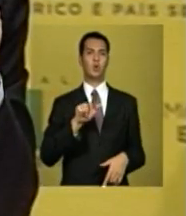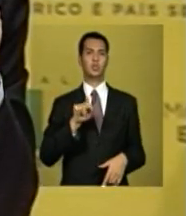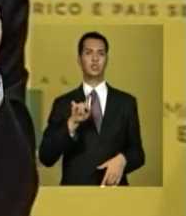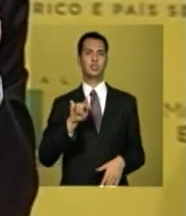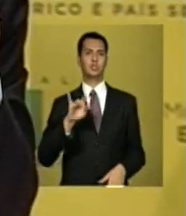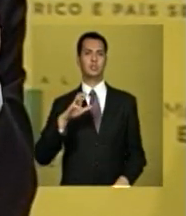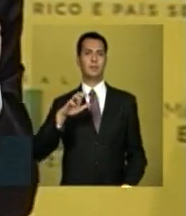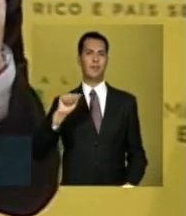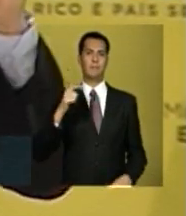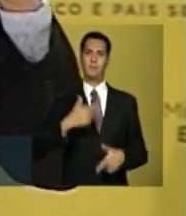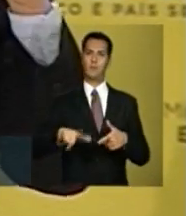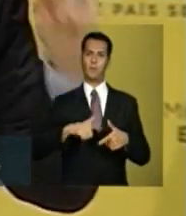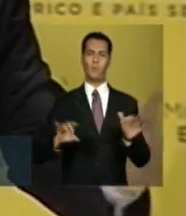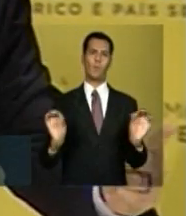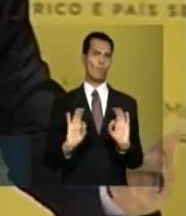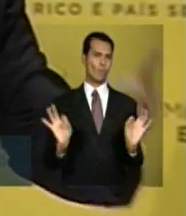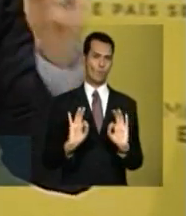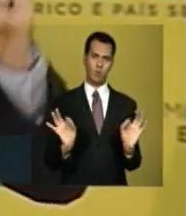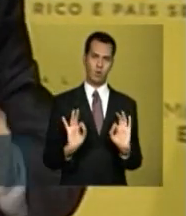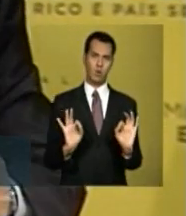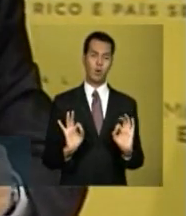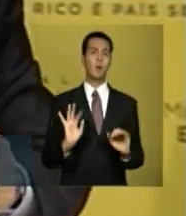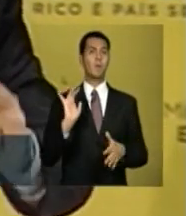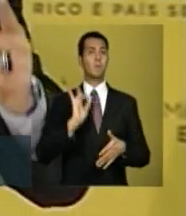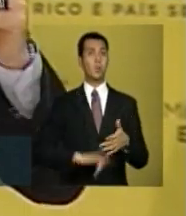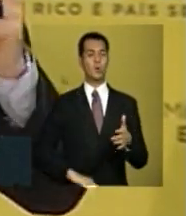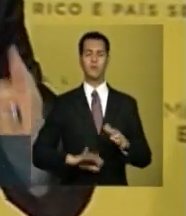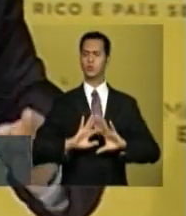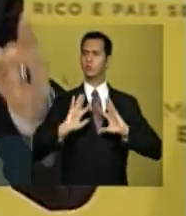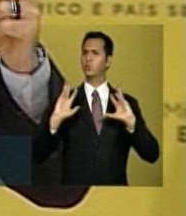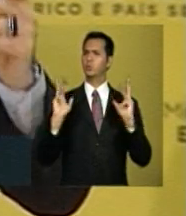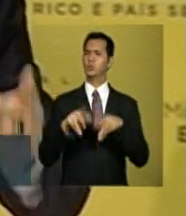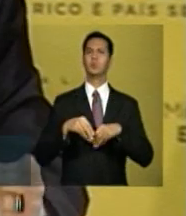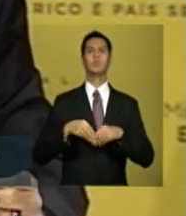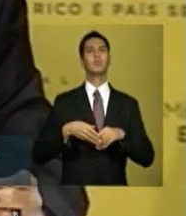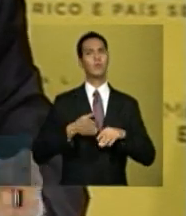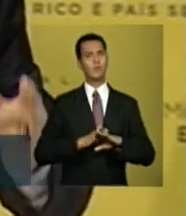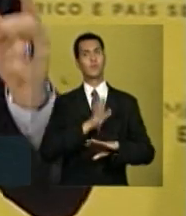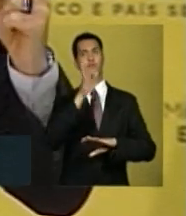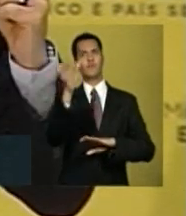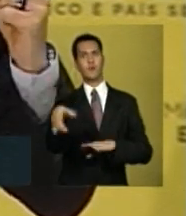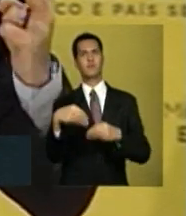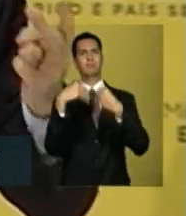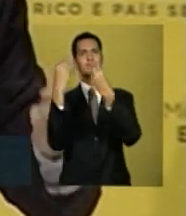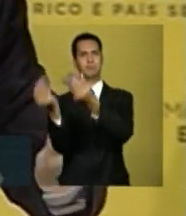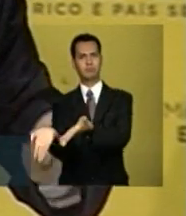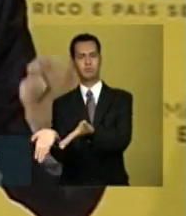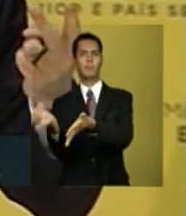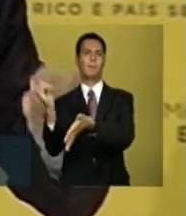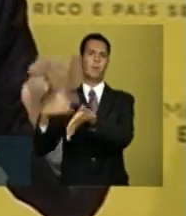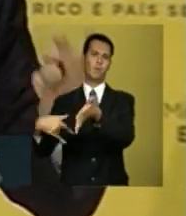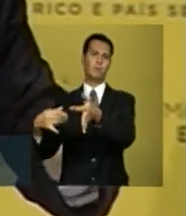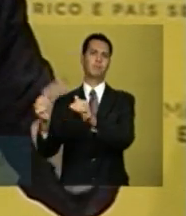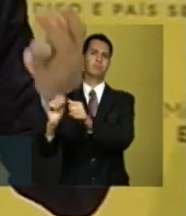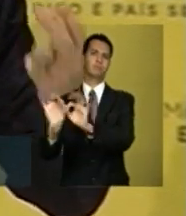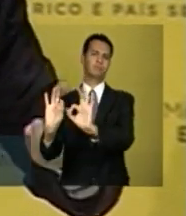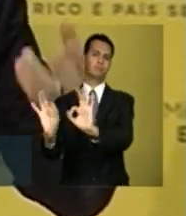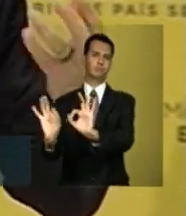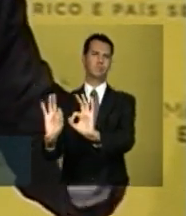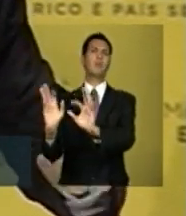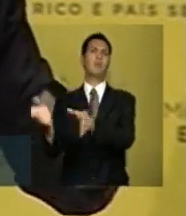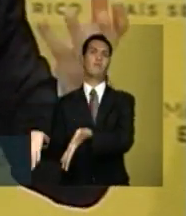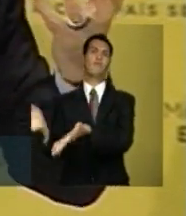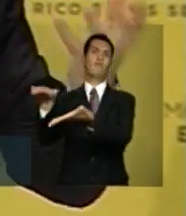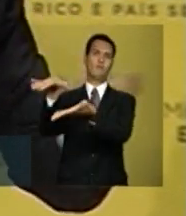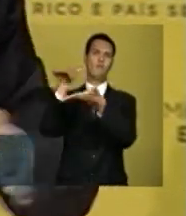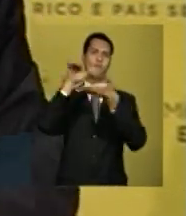Logístico todas as provas foram e voltaram Nas condições das exigências e as provas foram feitas com todo o